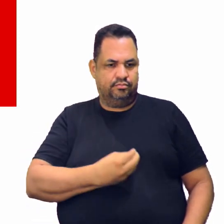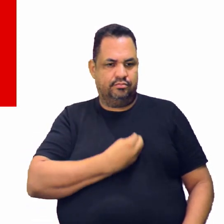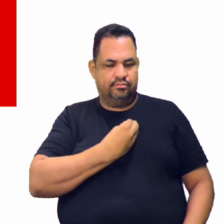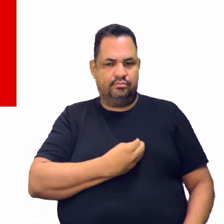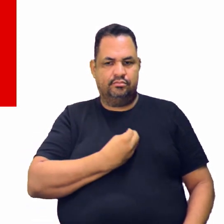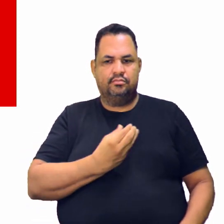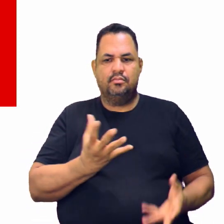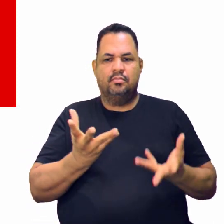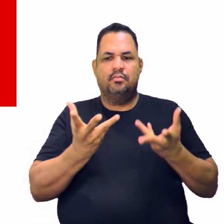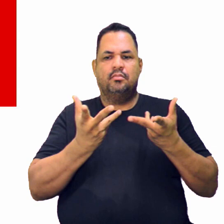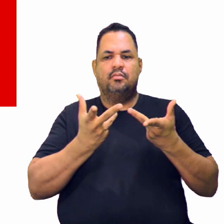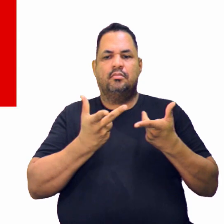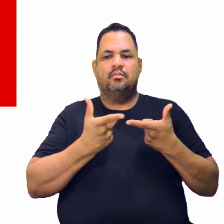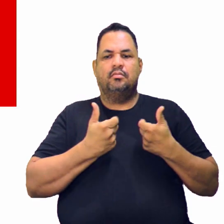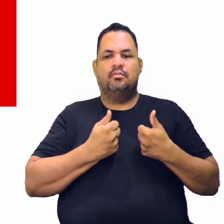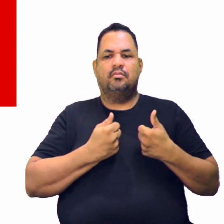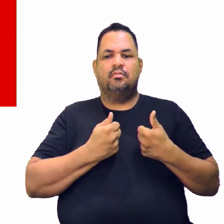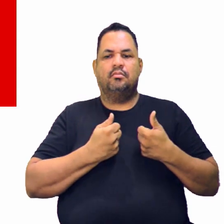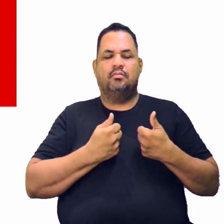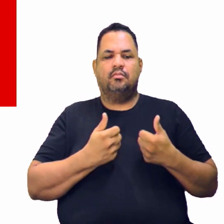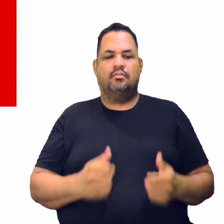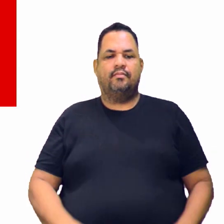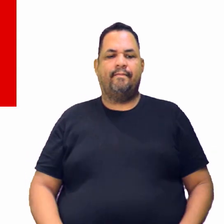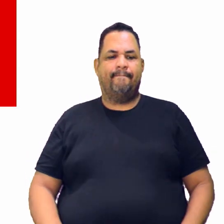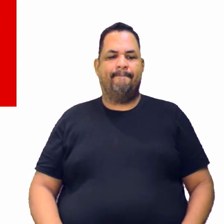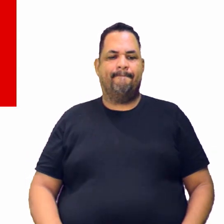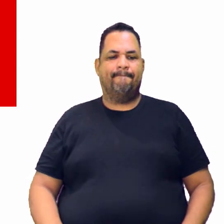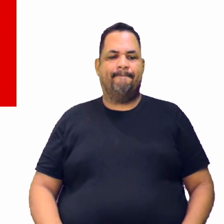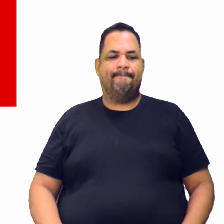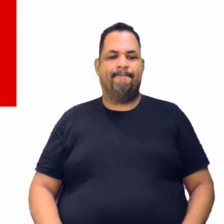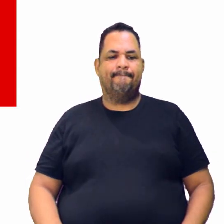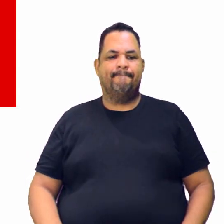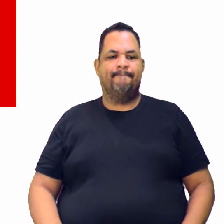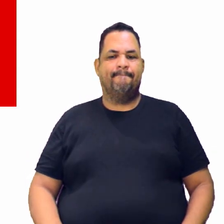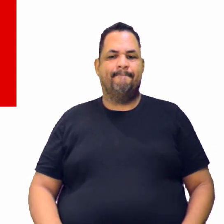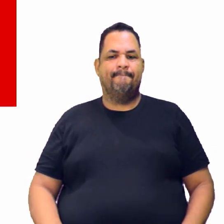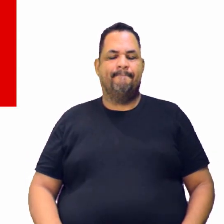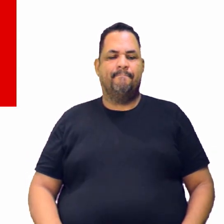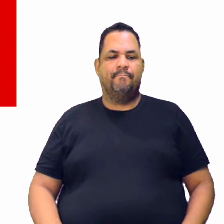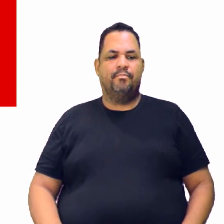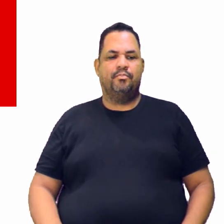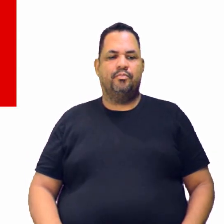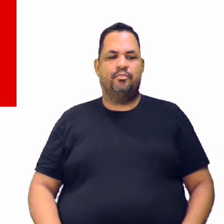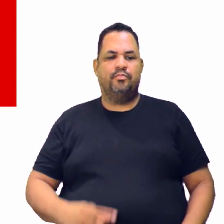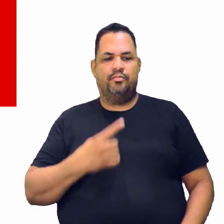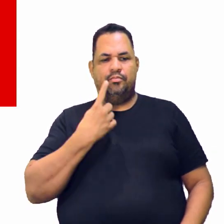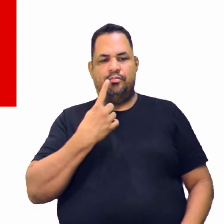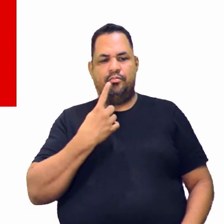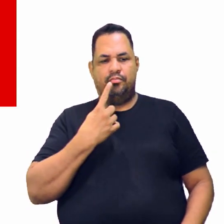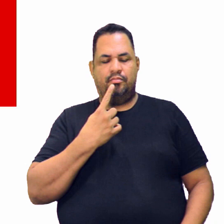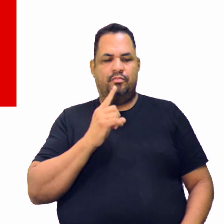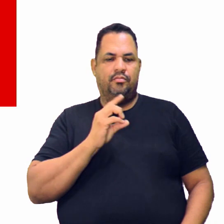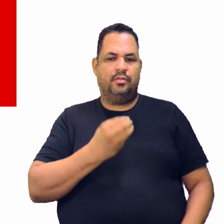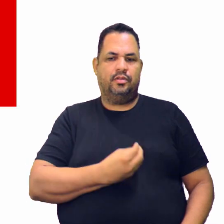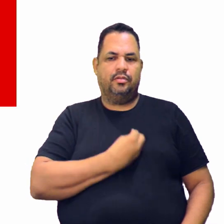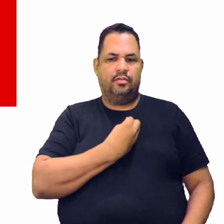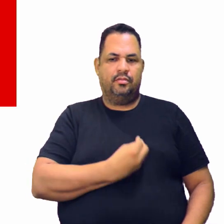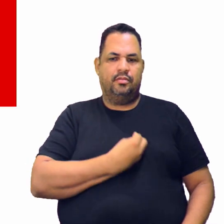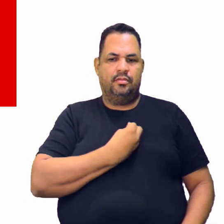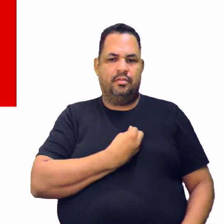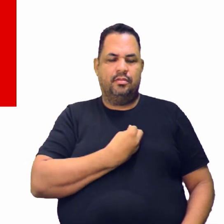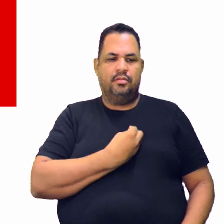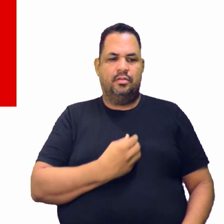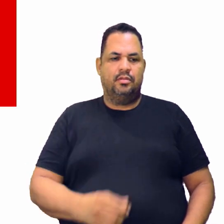viver é maravilhoso. Beleza? Então, aqui, ó, e viver.